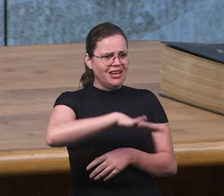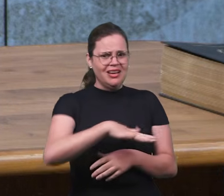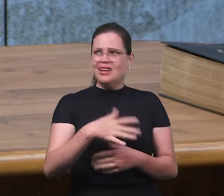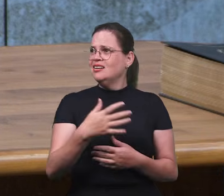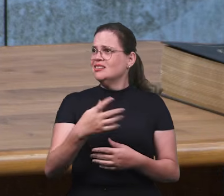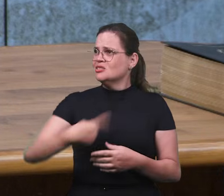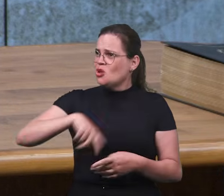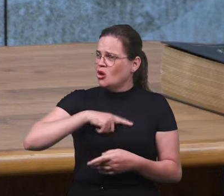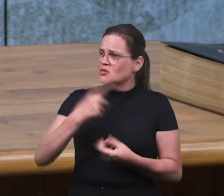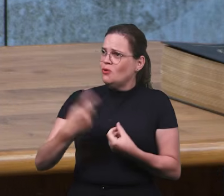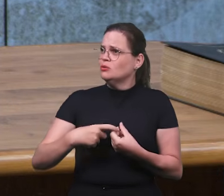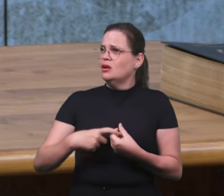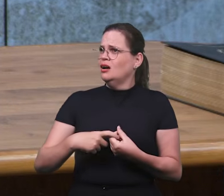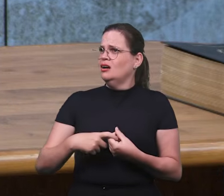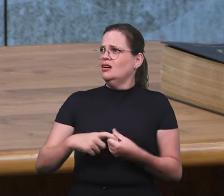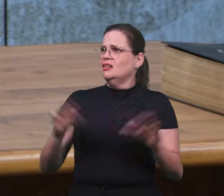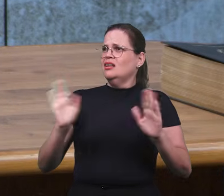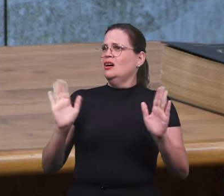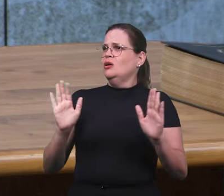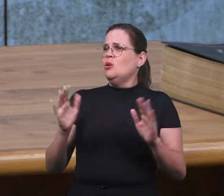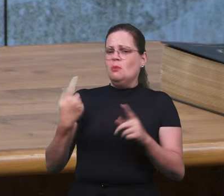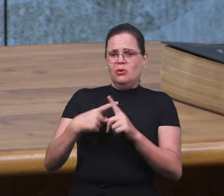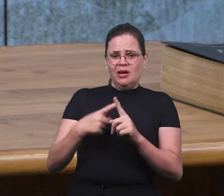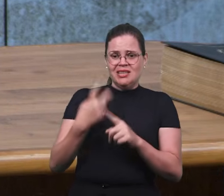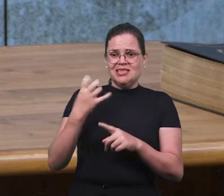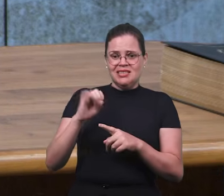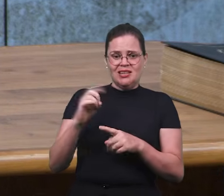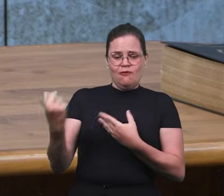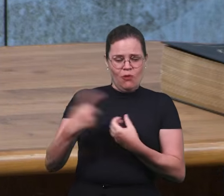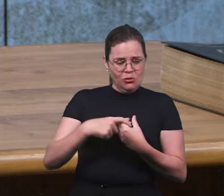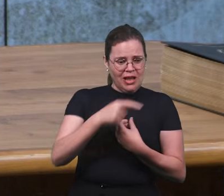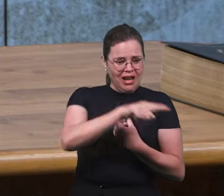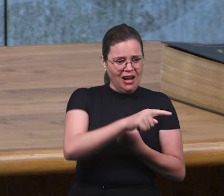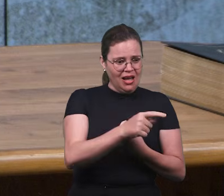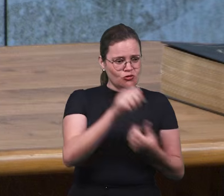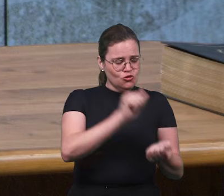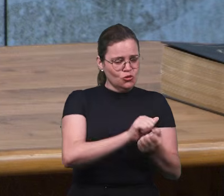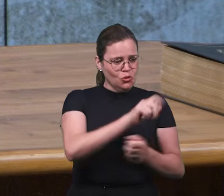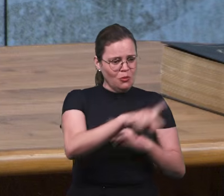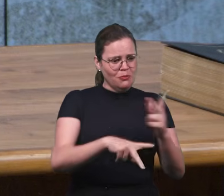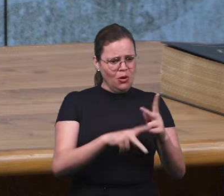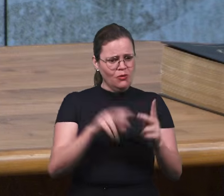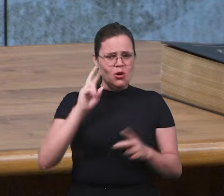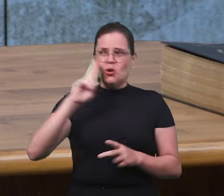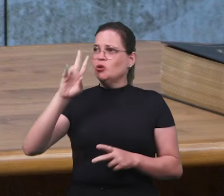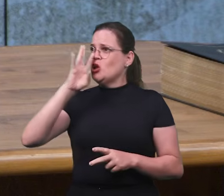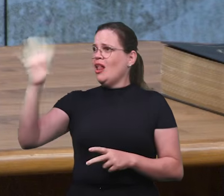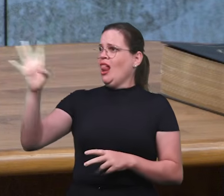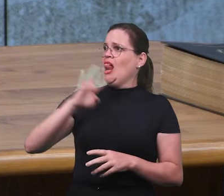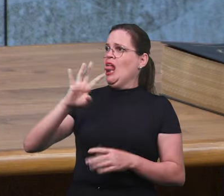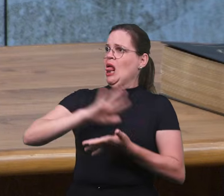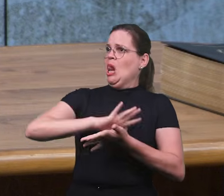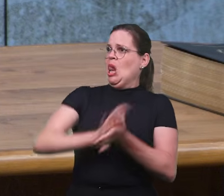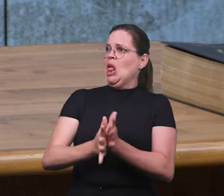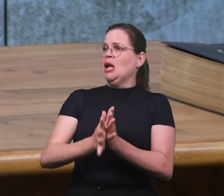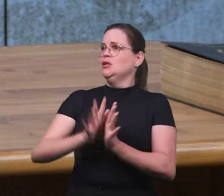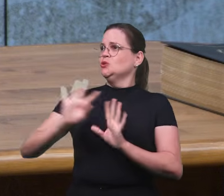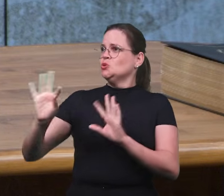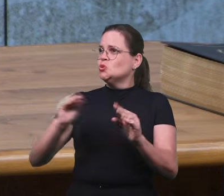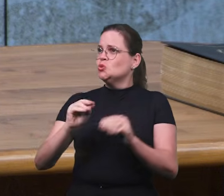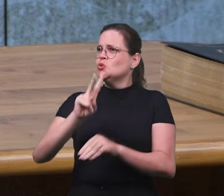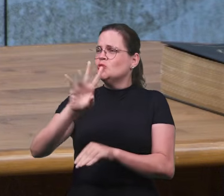abominações? Não te indignarias tu assim contra nós, até de todo nos